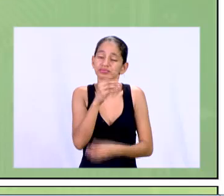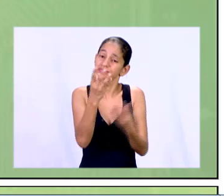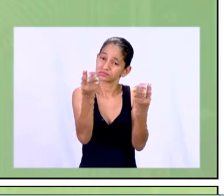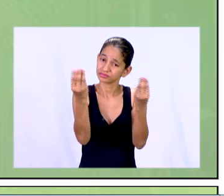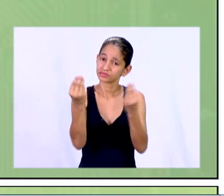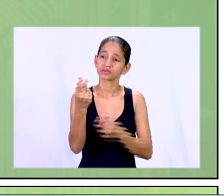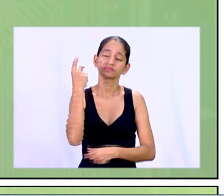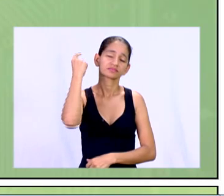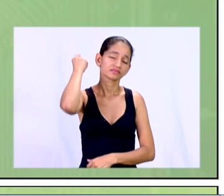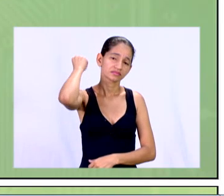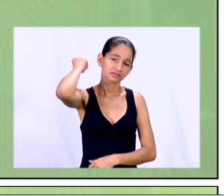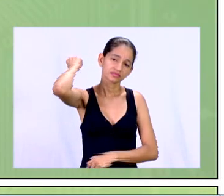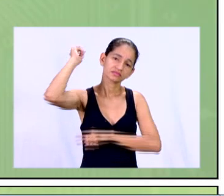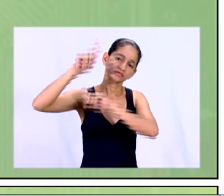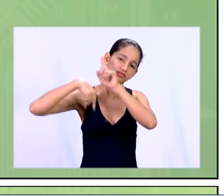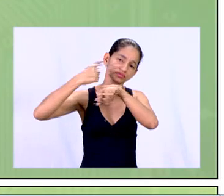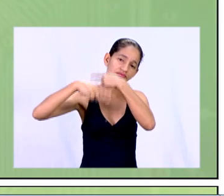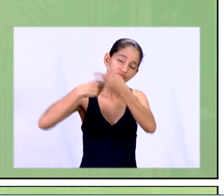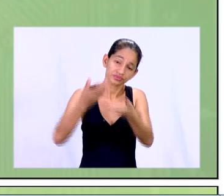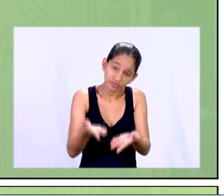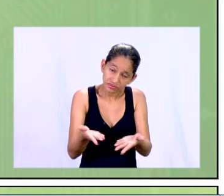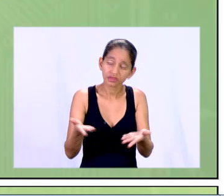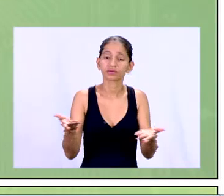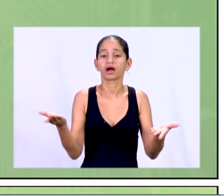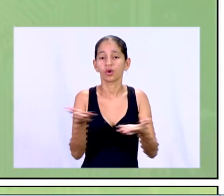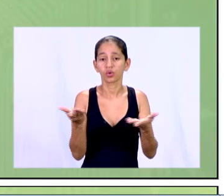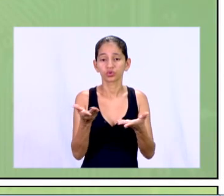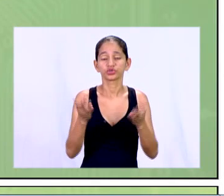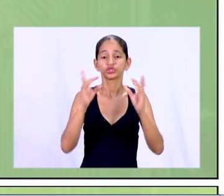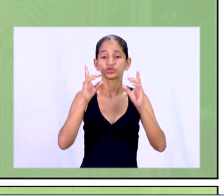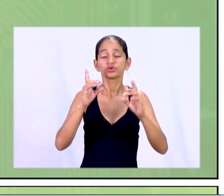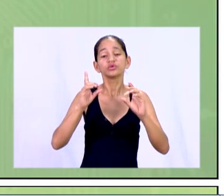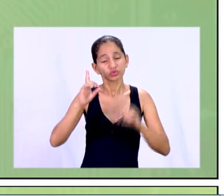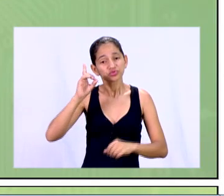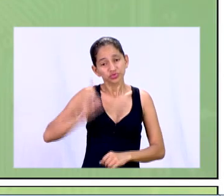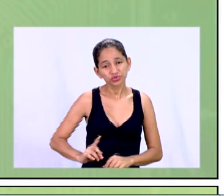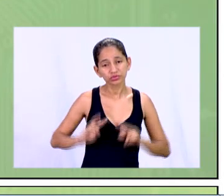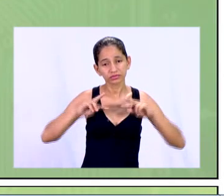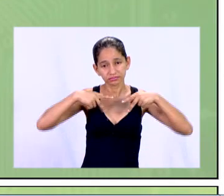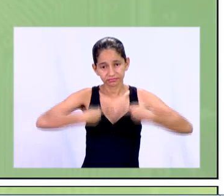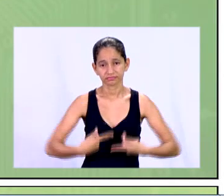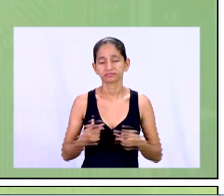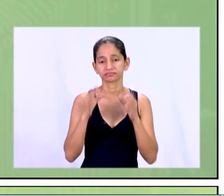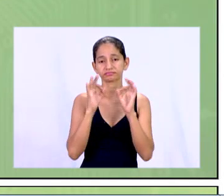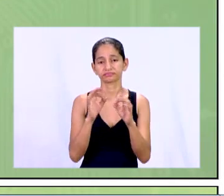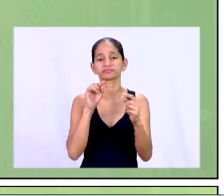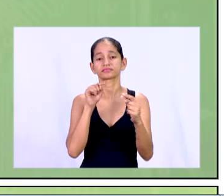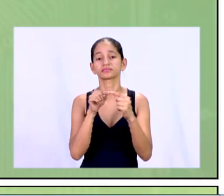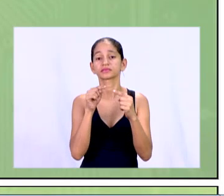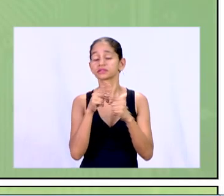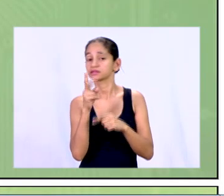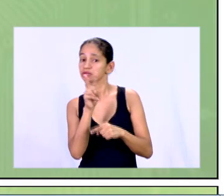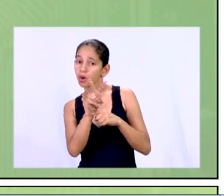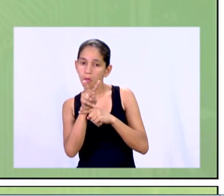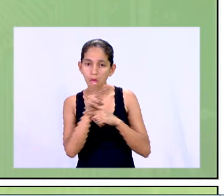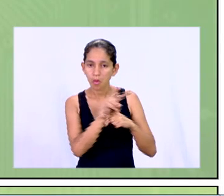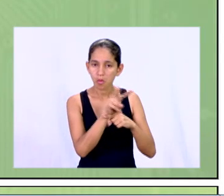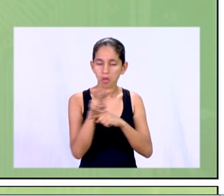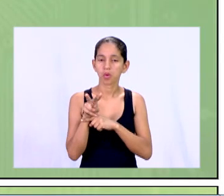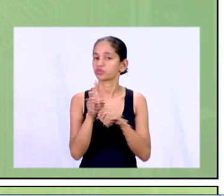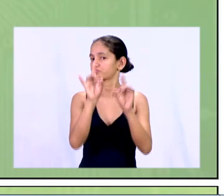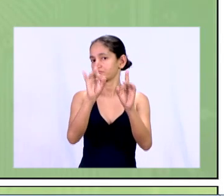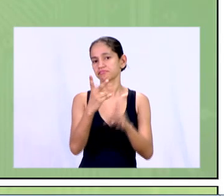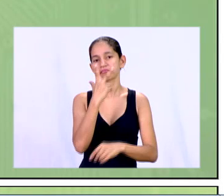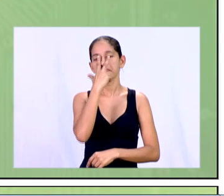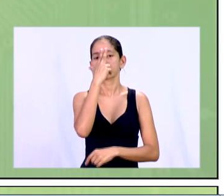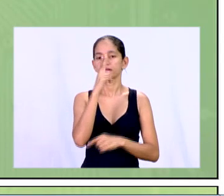Então, os direitos humanos, eles servem para a gente, né, como uma espécie de guardiões, né? Esses